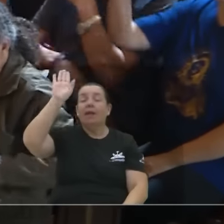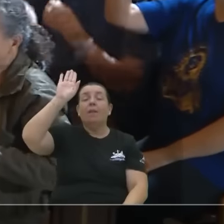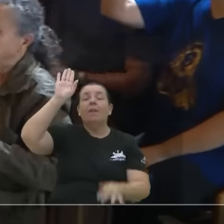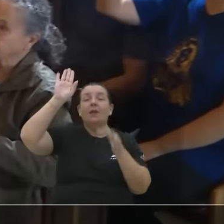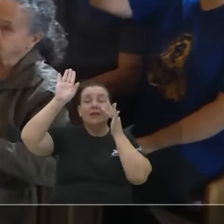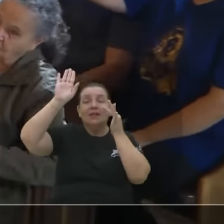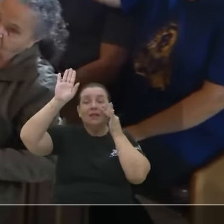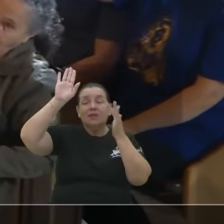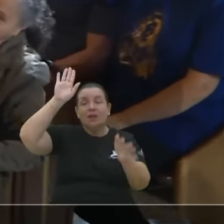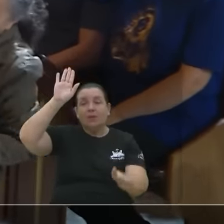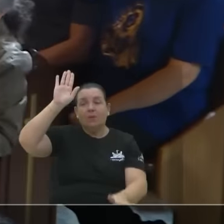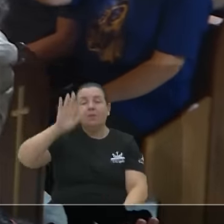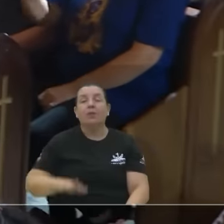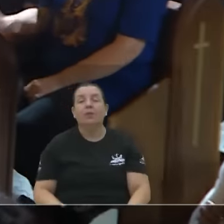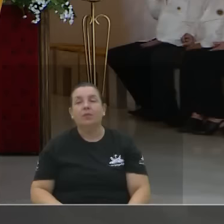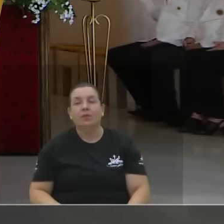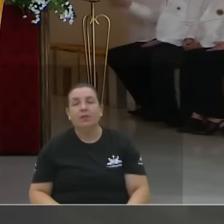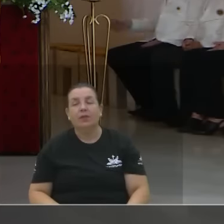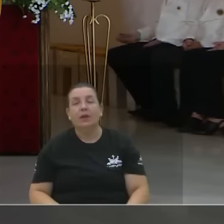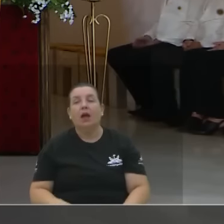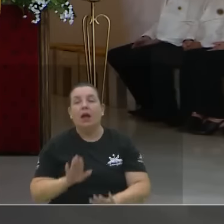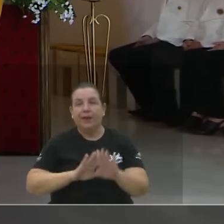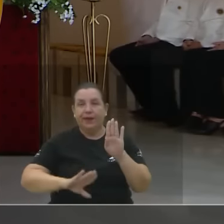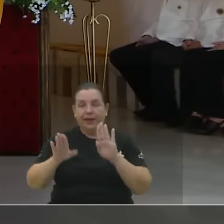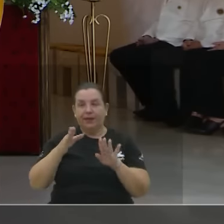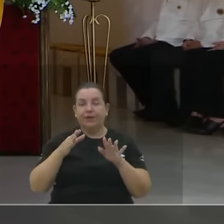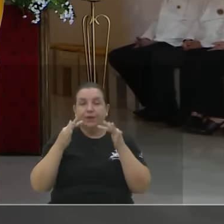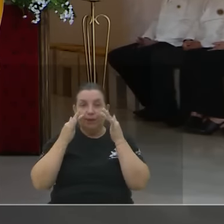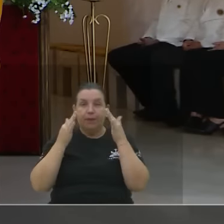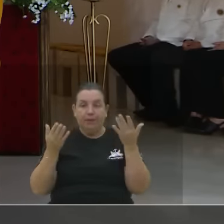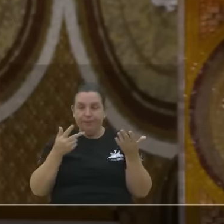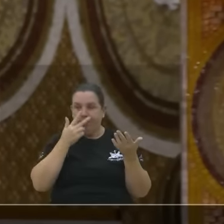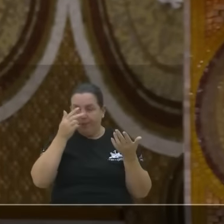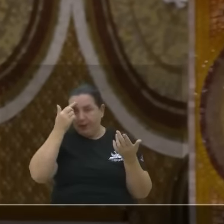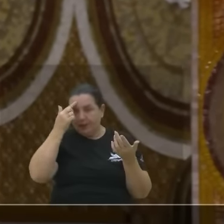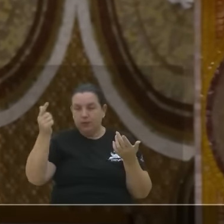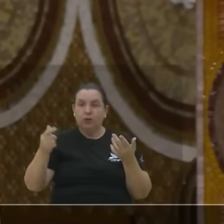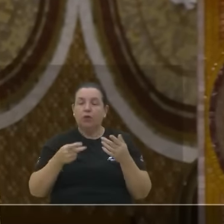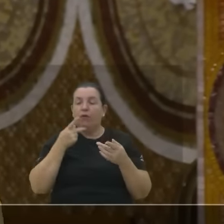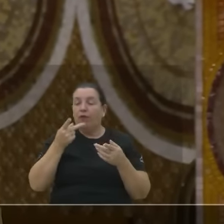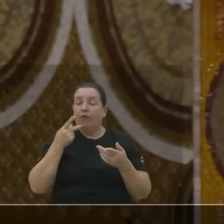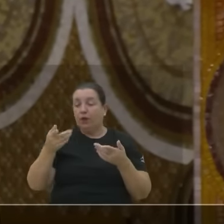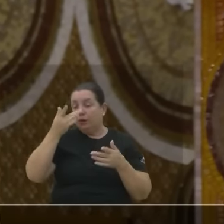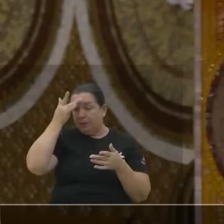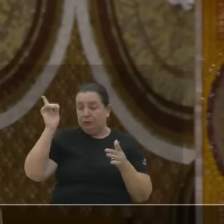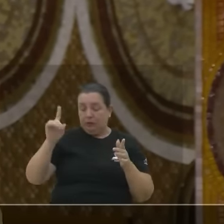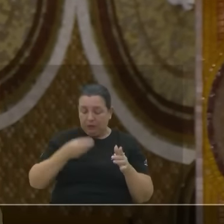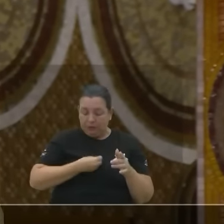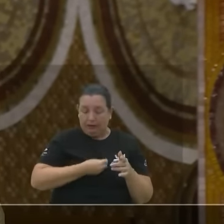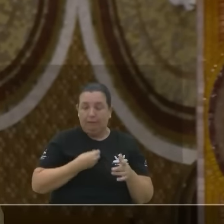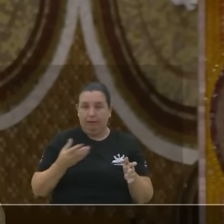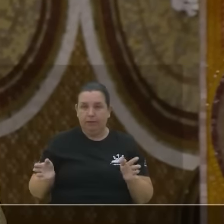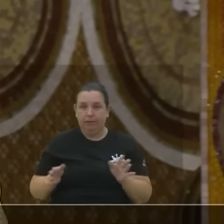mão. Isso, que bom, que às vezes dá a impressão que eu estou falando para a gente que não está aqui na terra.